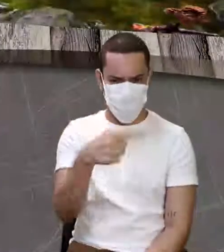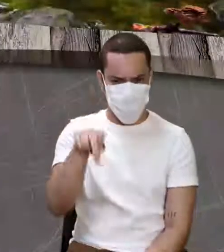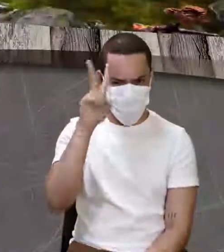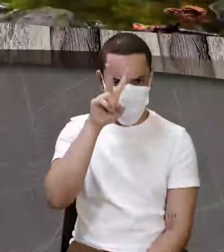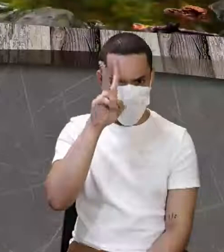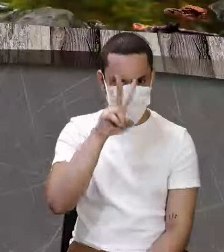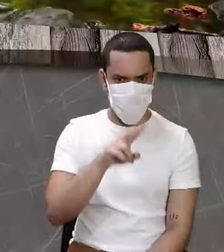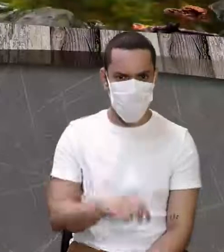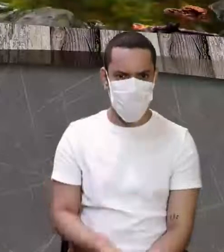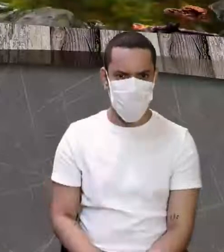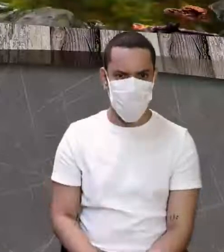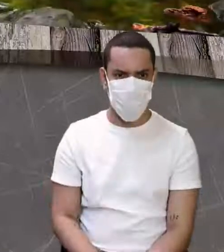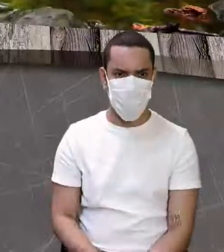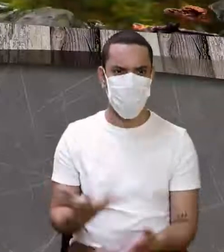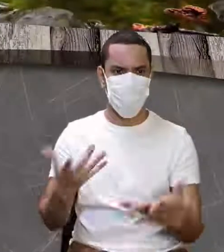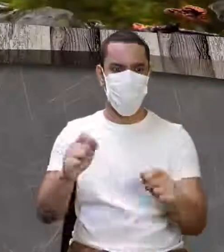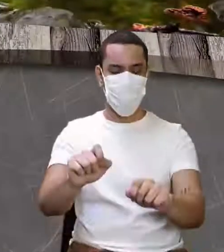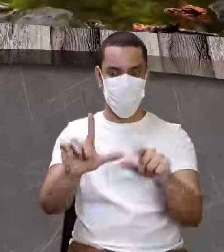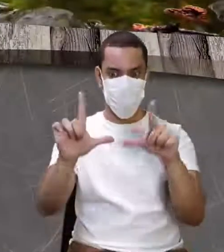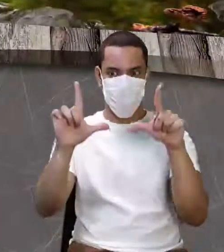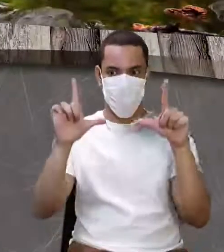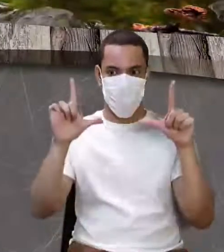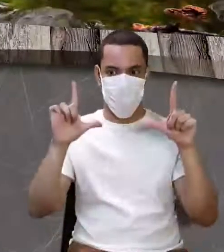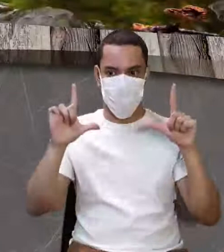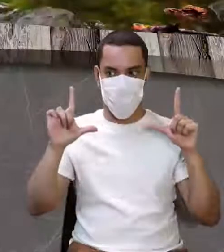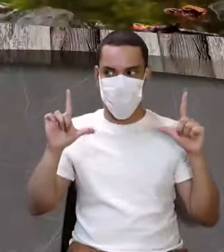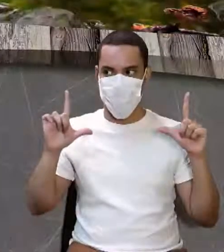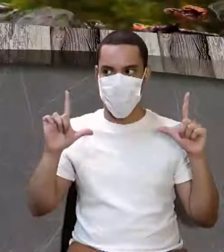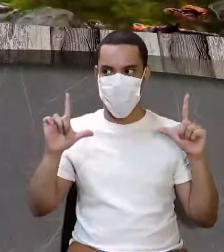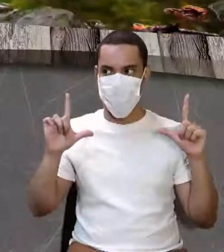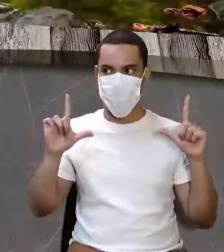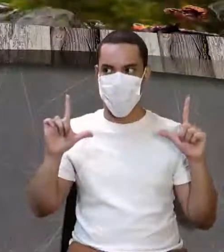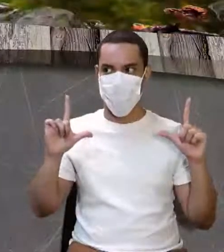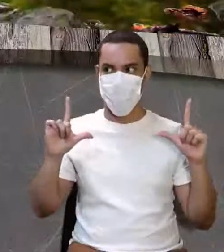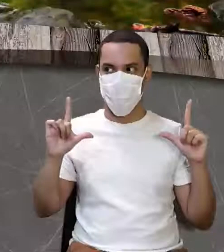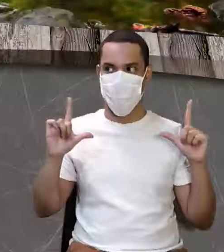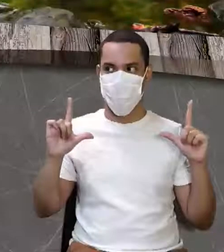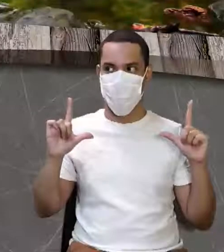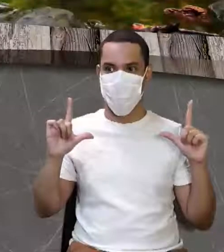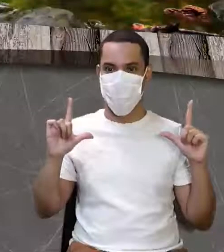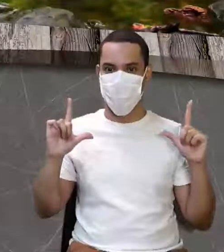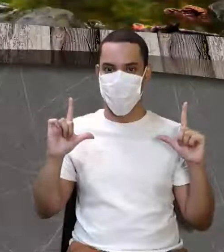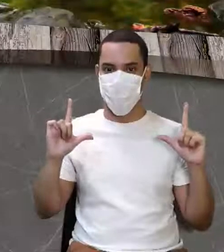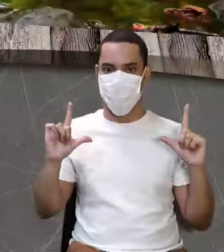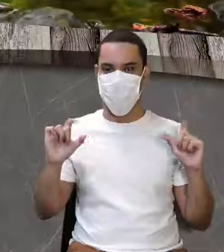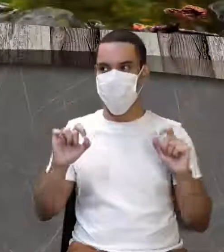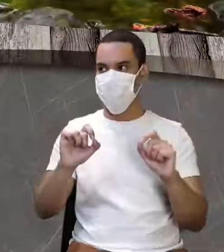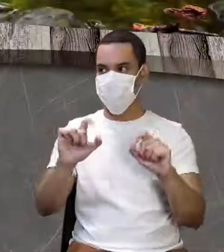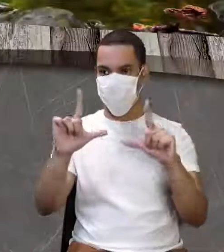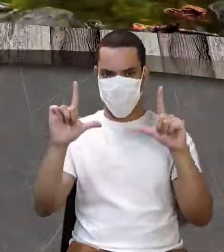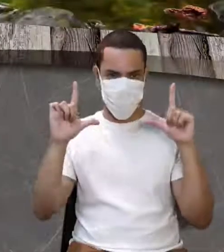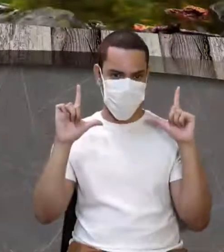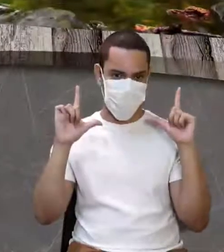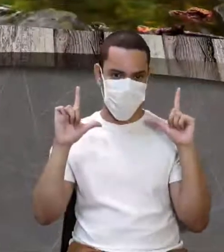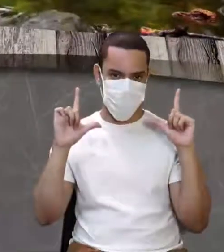Ok. Se quiser aproximar um pouquinho, chega, só um